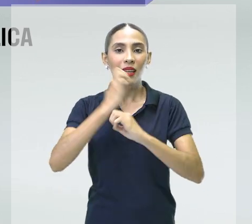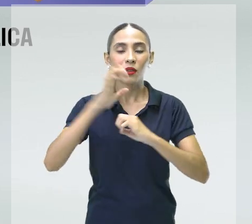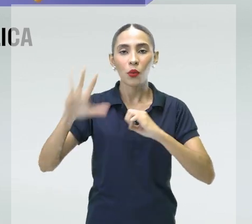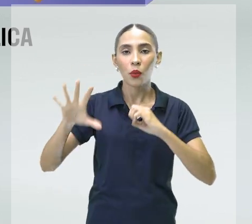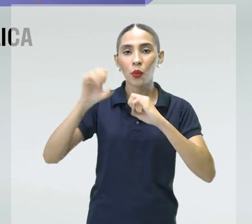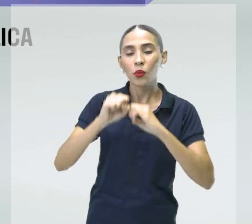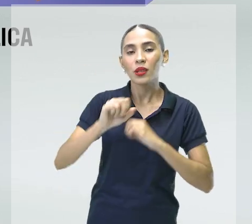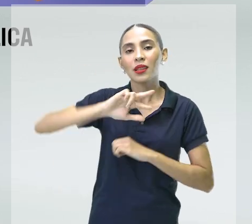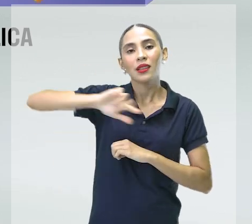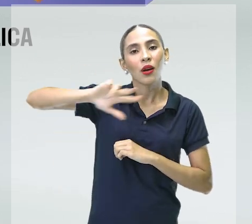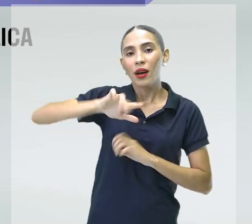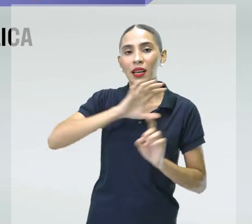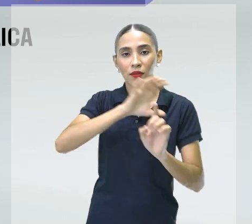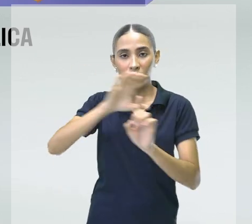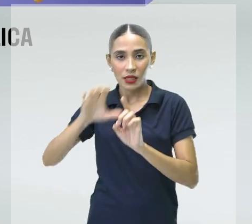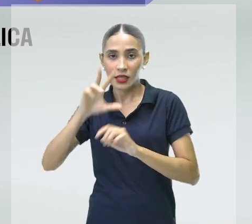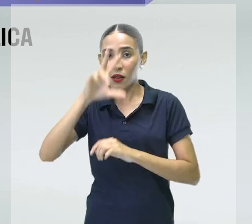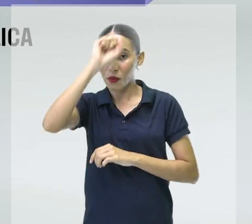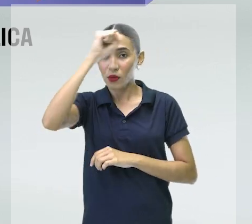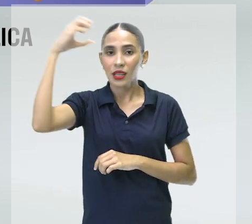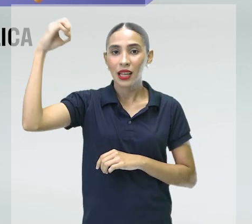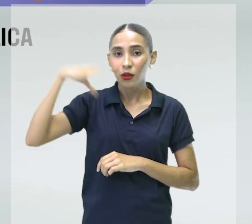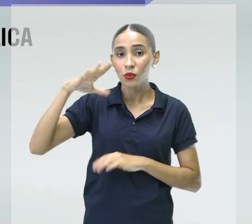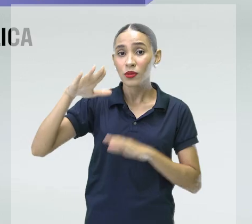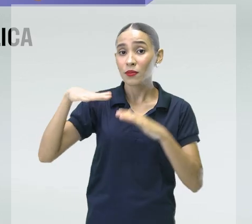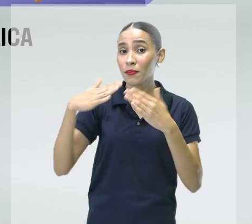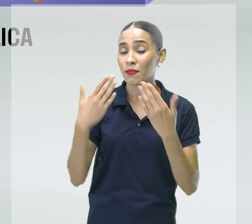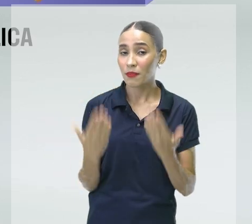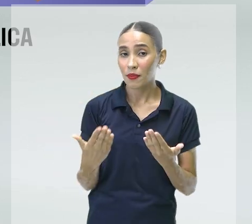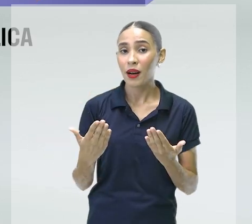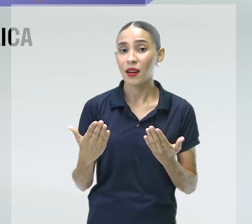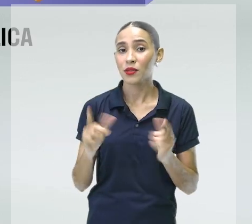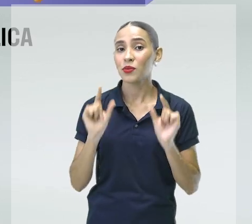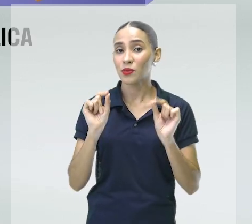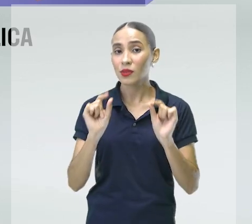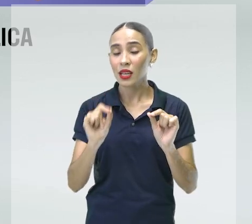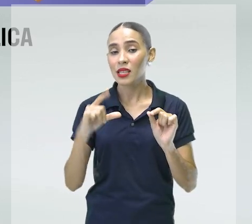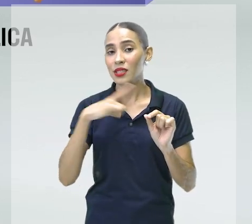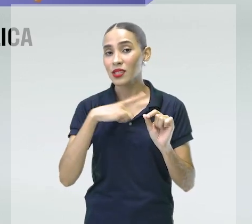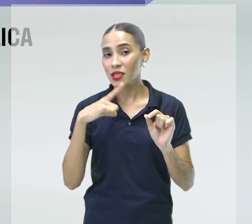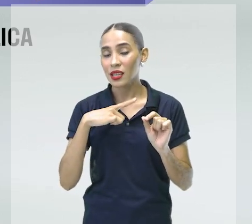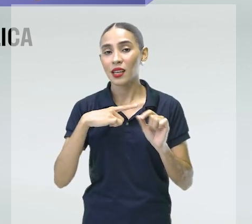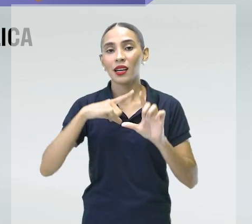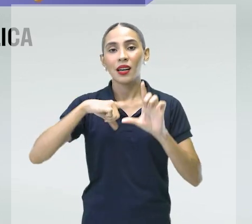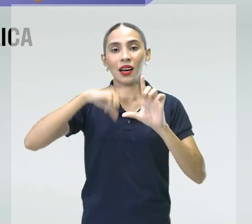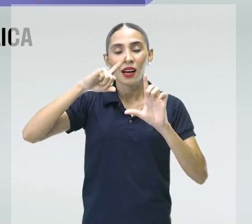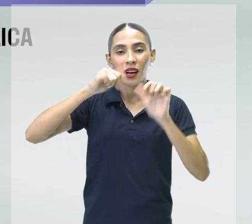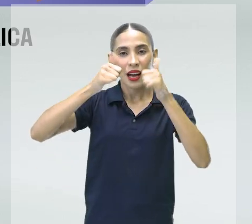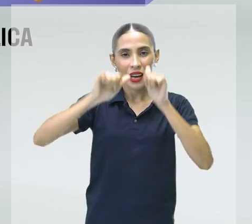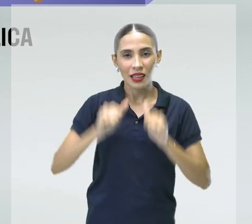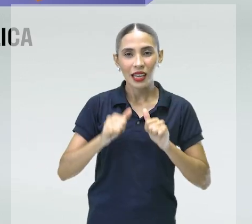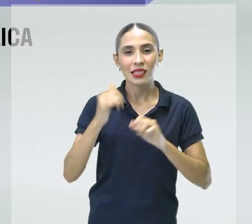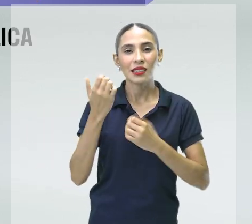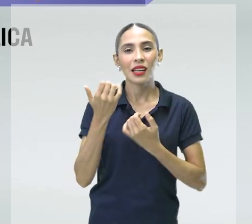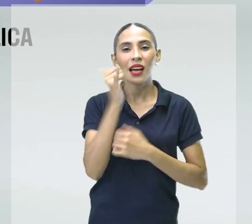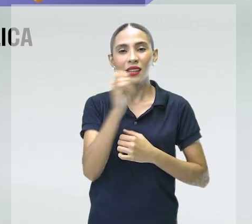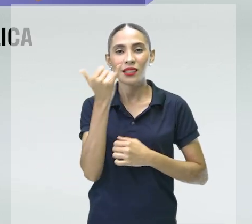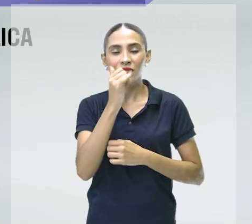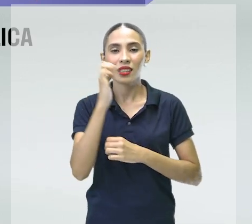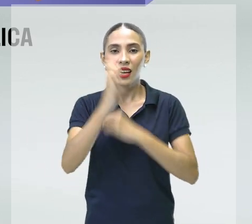não era afetada pela intensidade da luz. Entretanto, havia indicações de que a energia dos elétrons